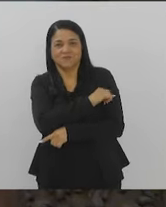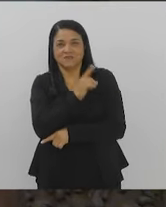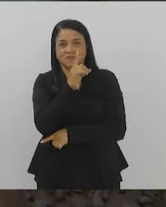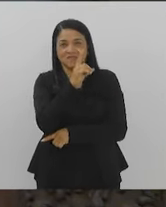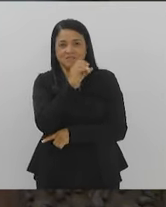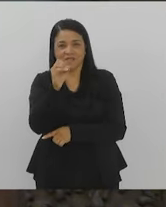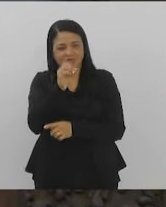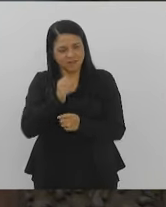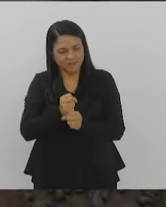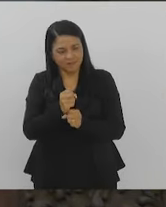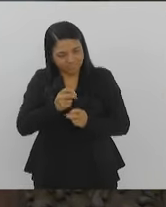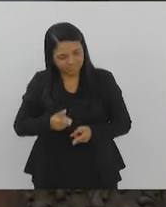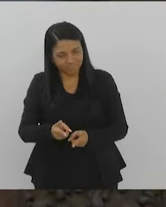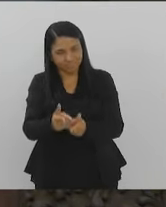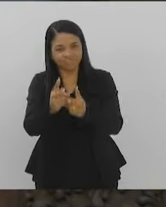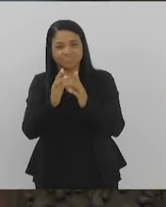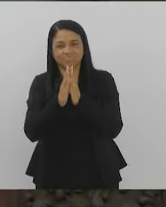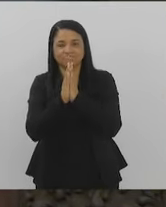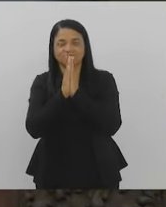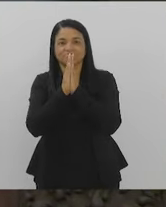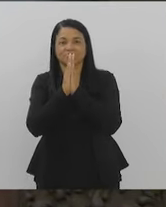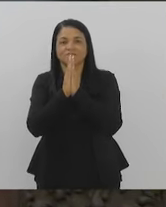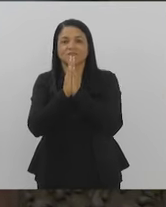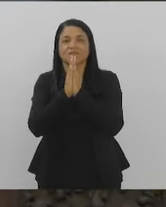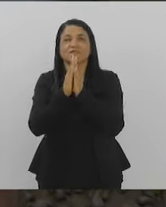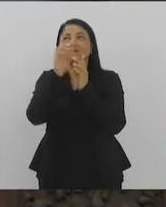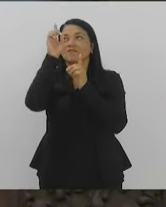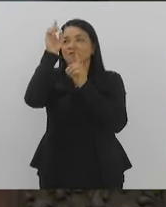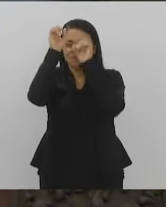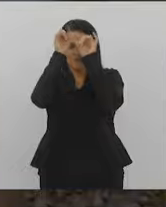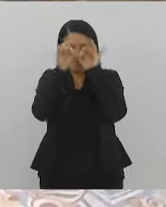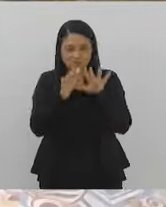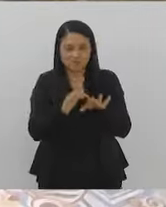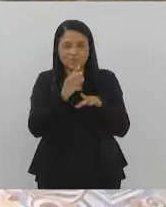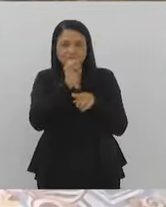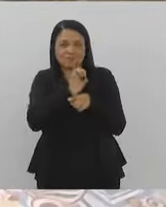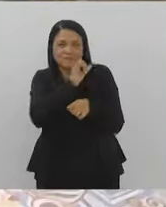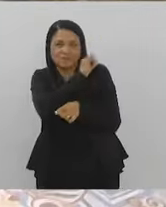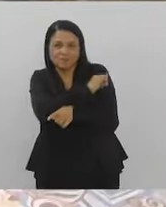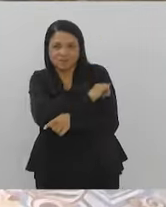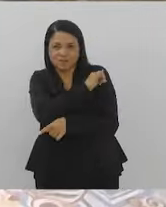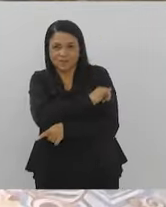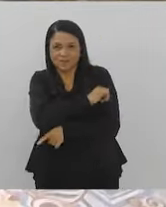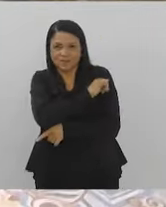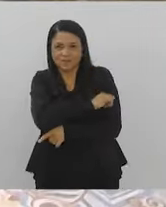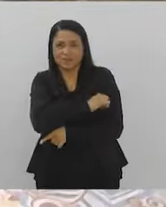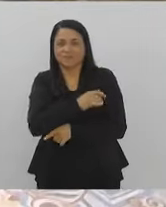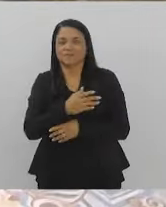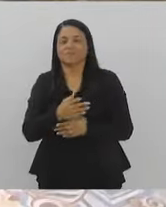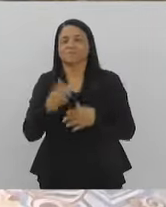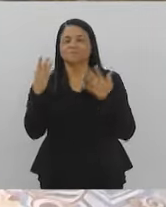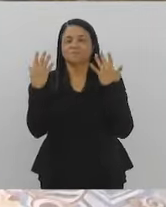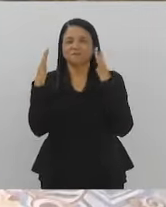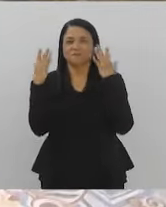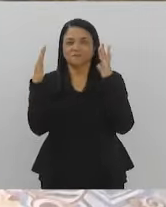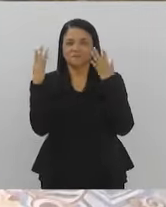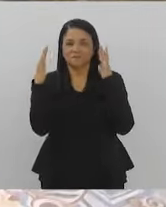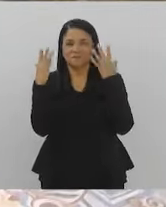avante, vai. Deus abençoe o Rio de Janeiro, Deus abençoe a igreja.